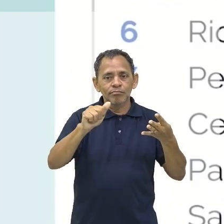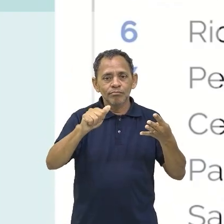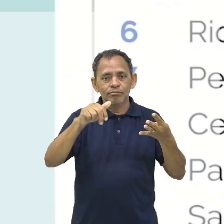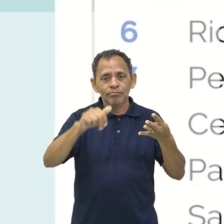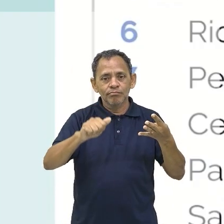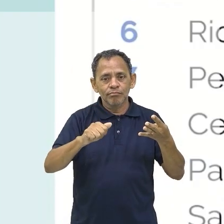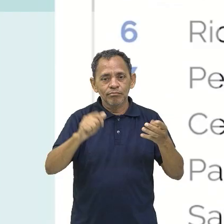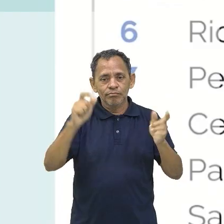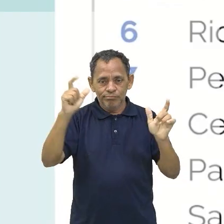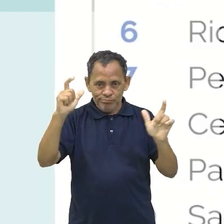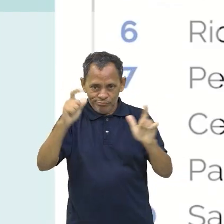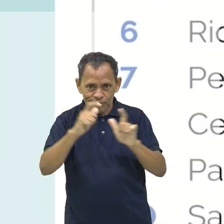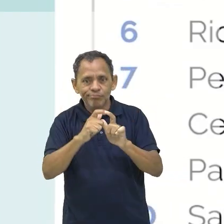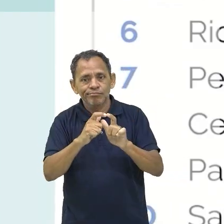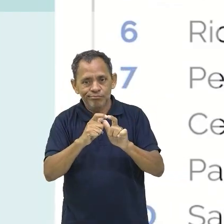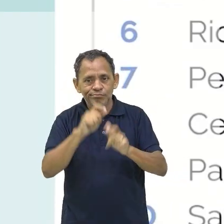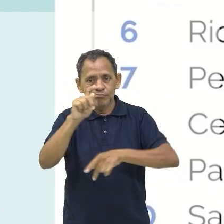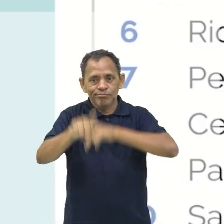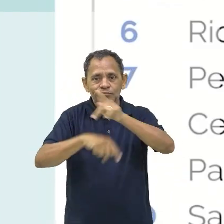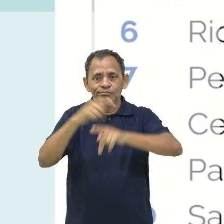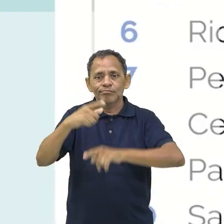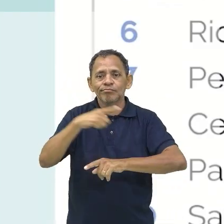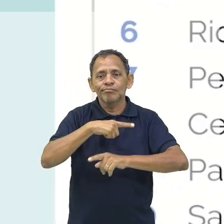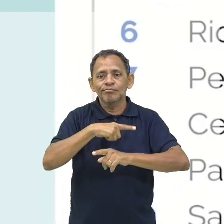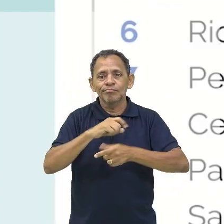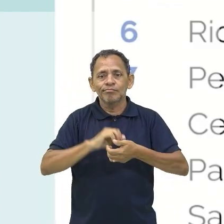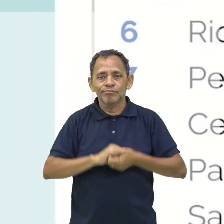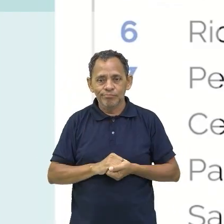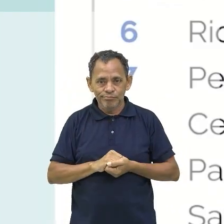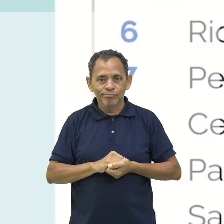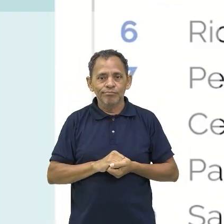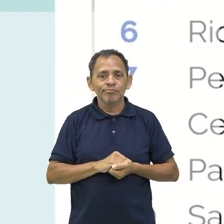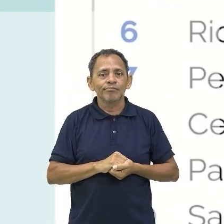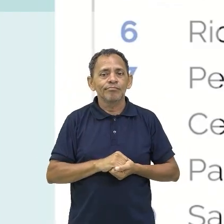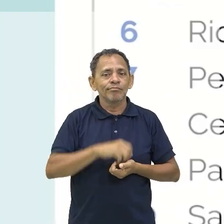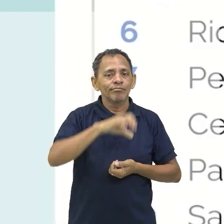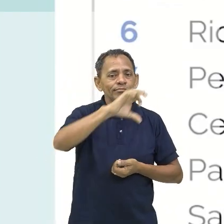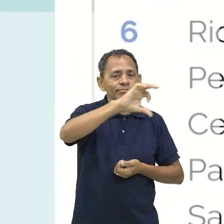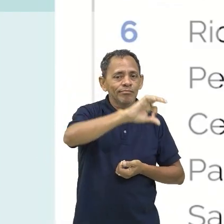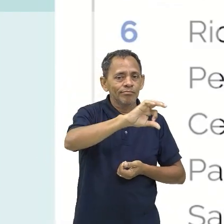populoso, onde ele contava com uma população em torno de